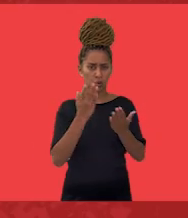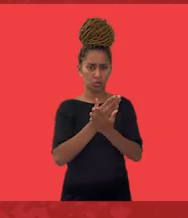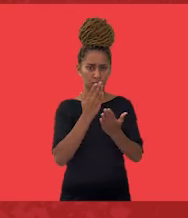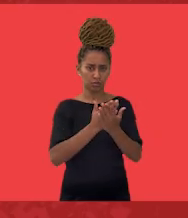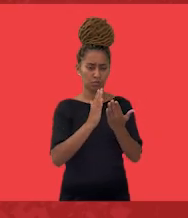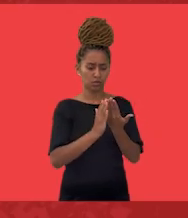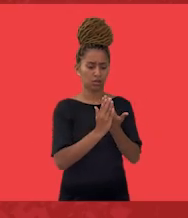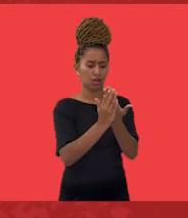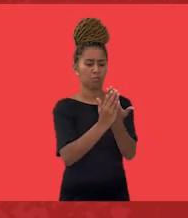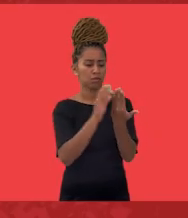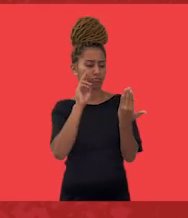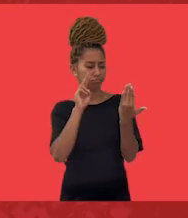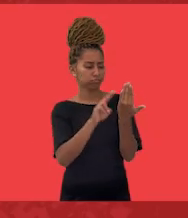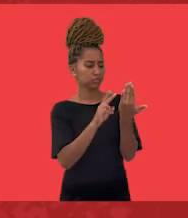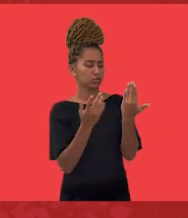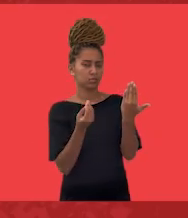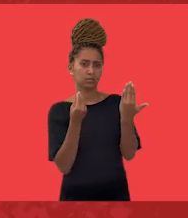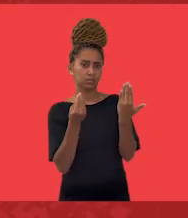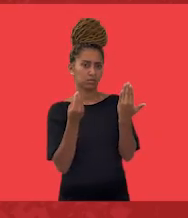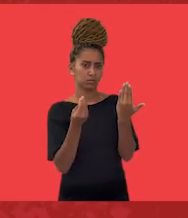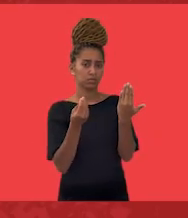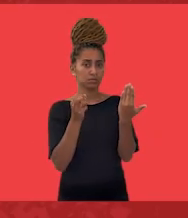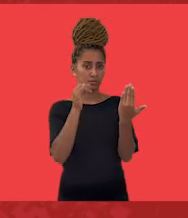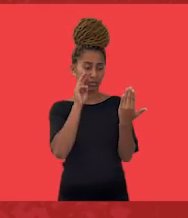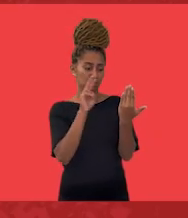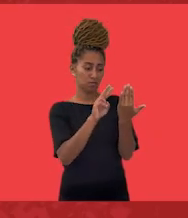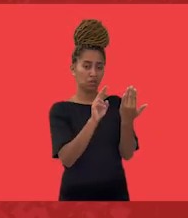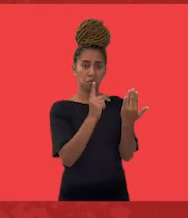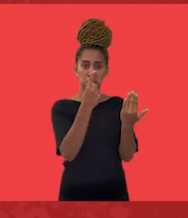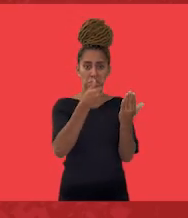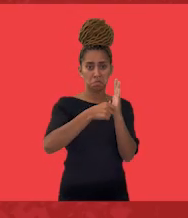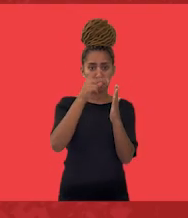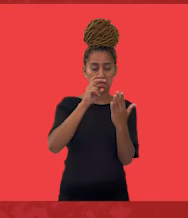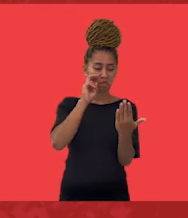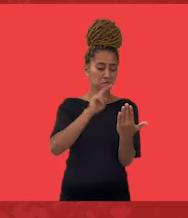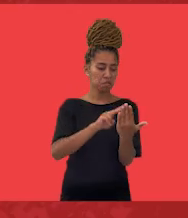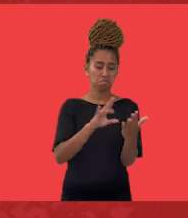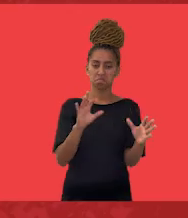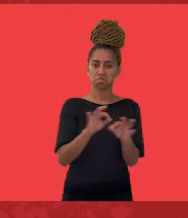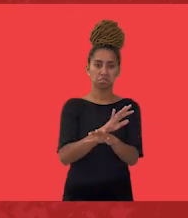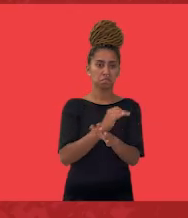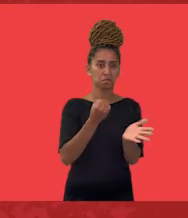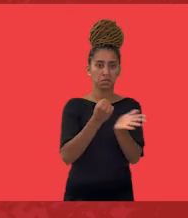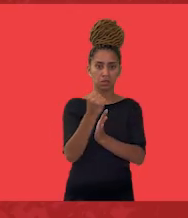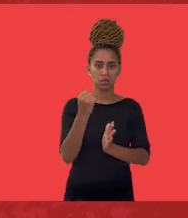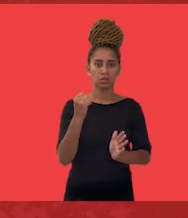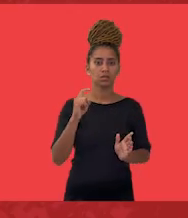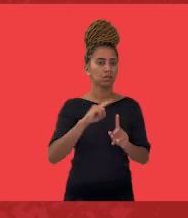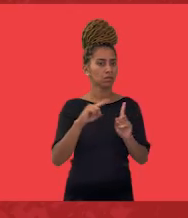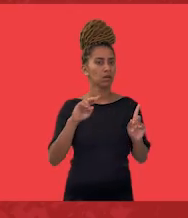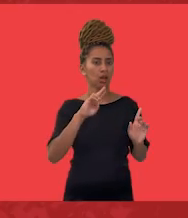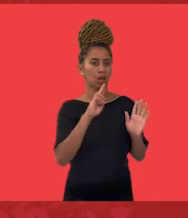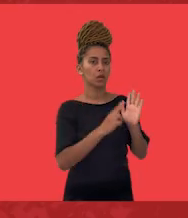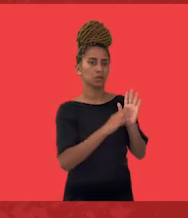que fecunda a terra ouriçada, onde tocam as trombetas à noite por uma